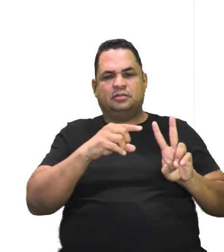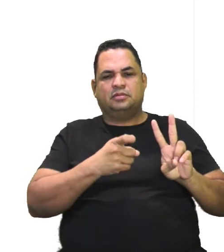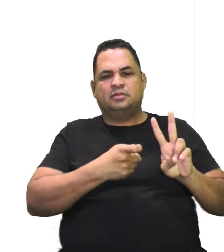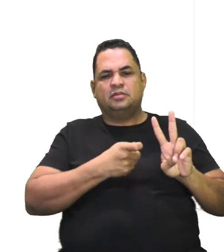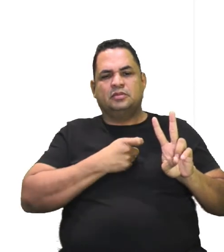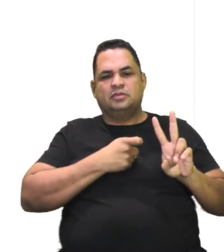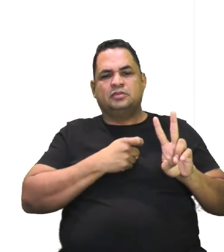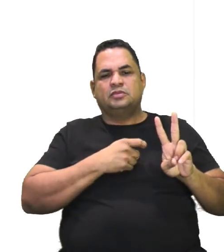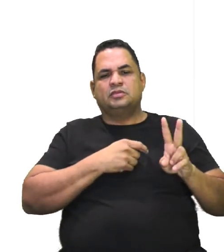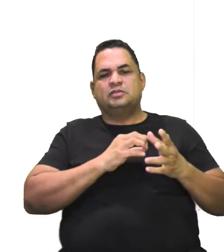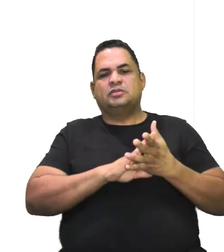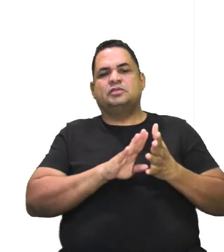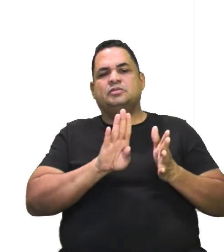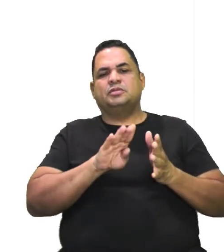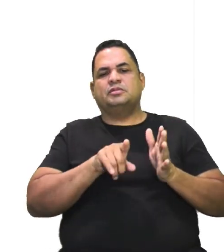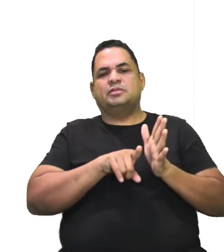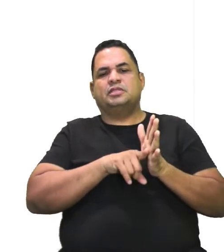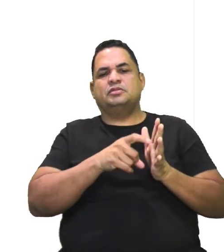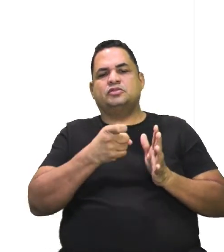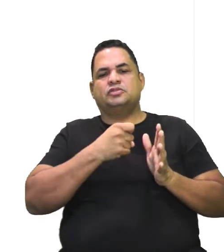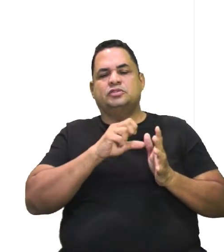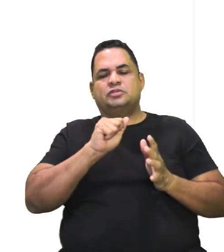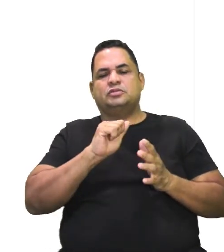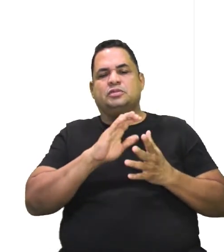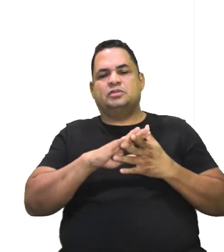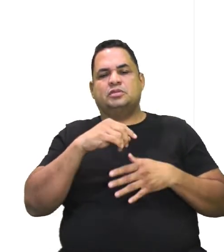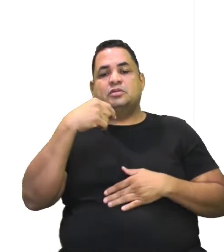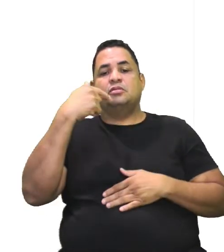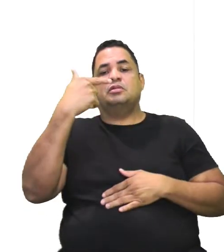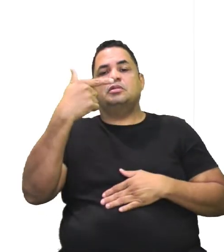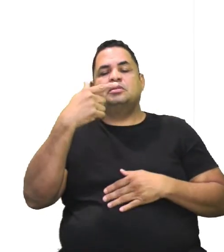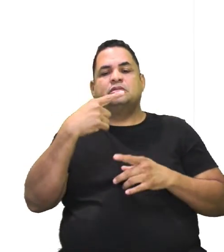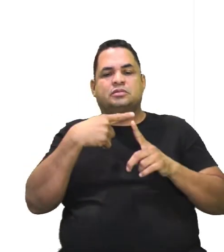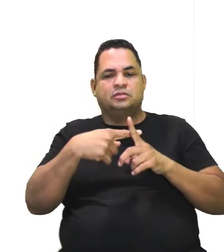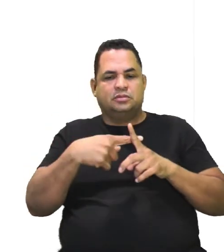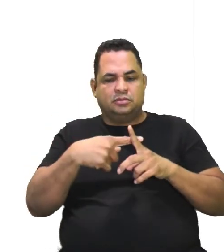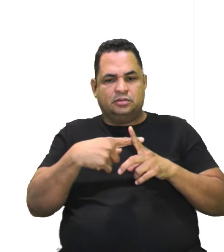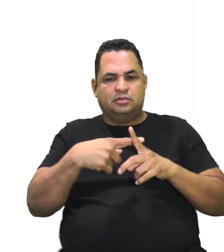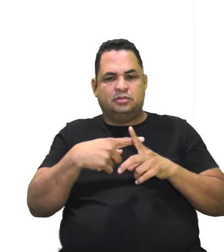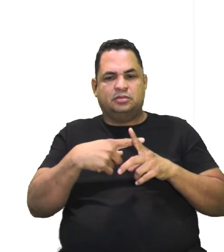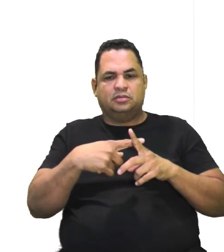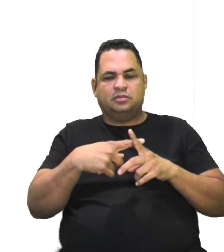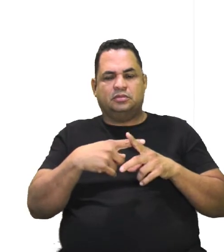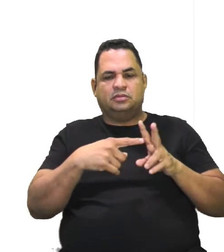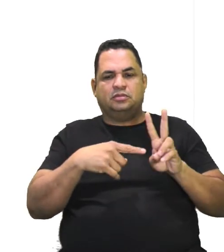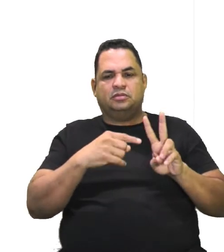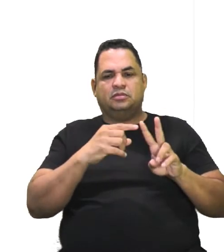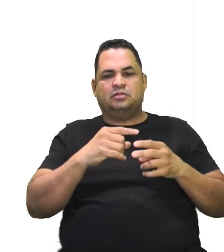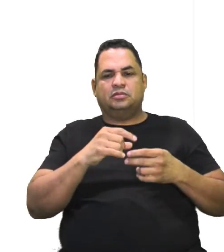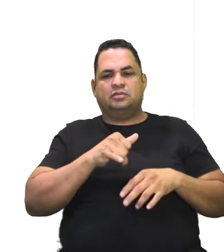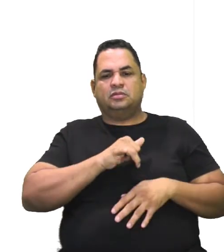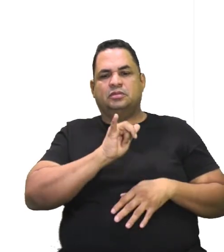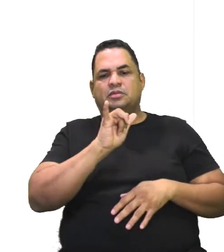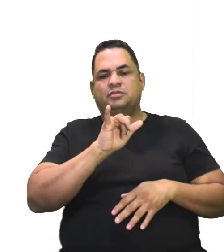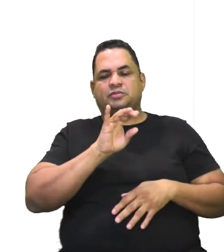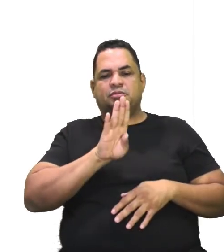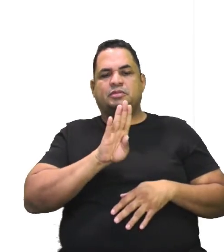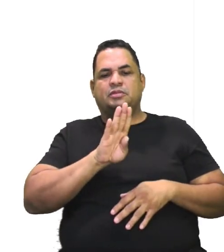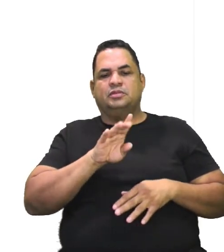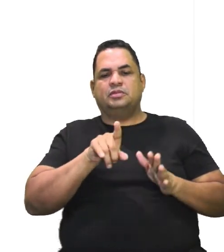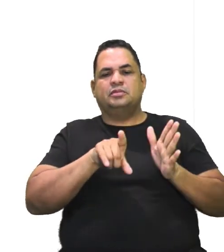do x do B menos o x do A ao quadrado, mais o y do